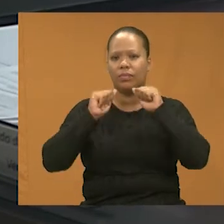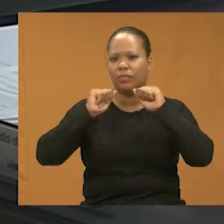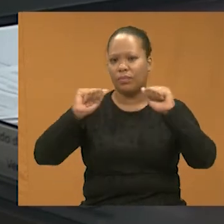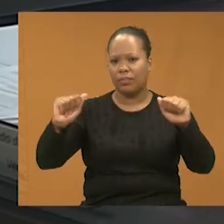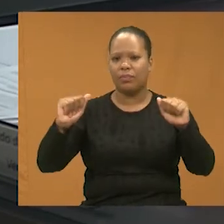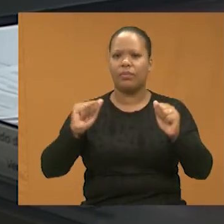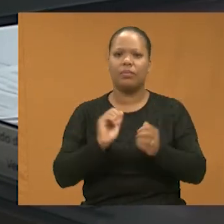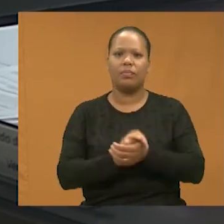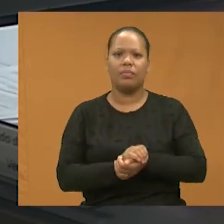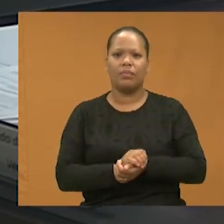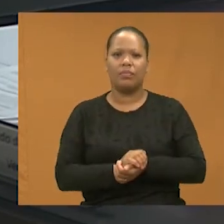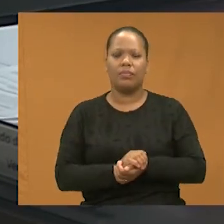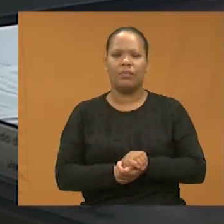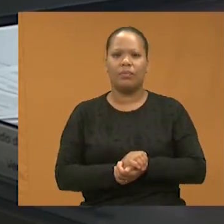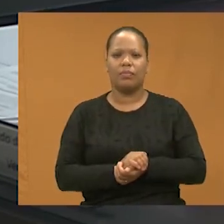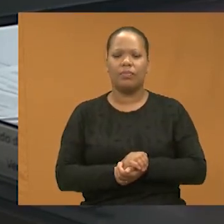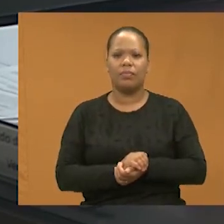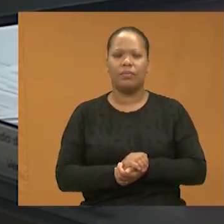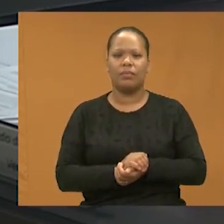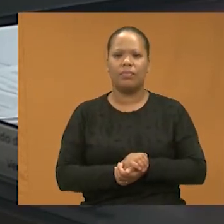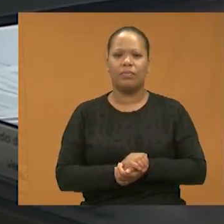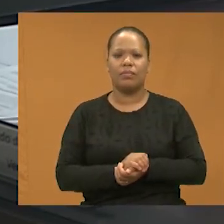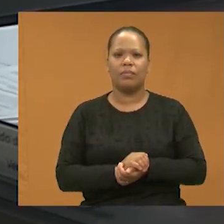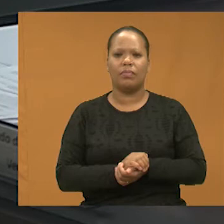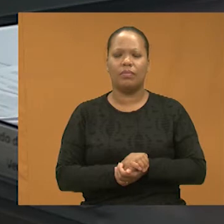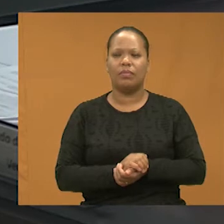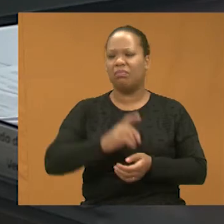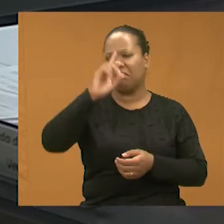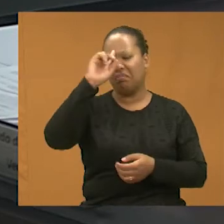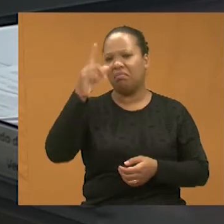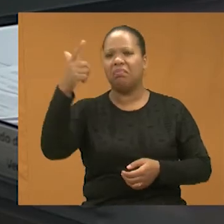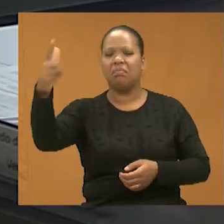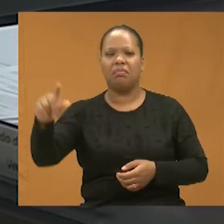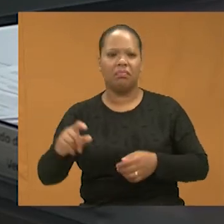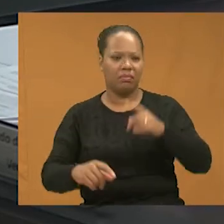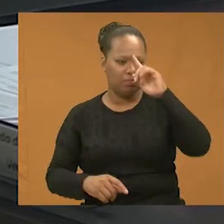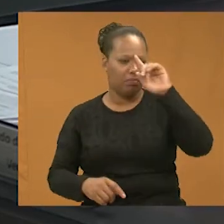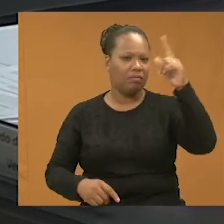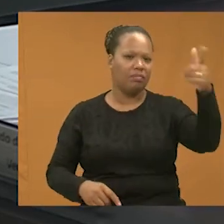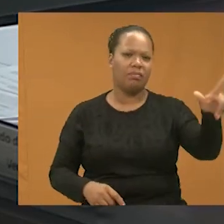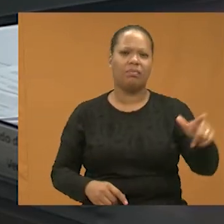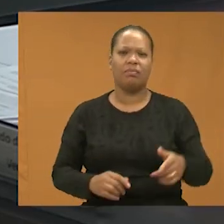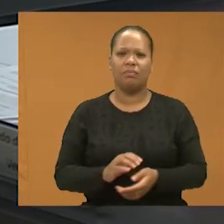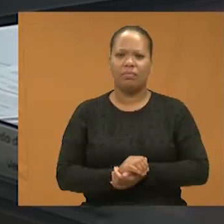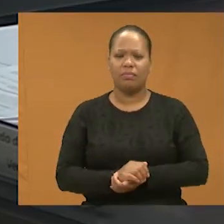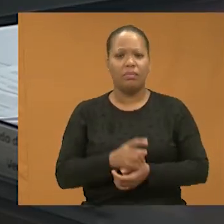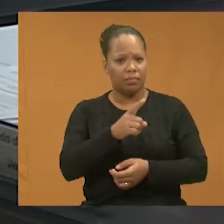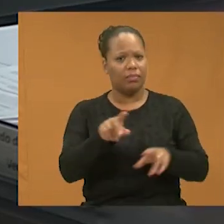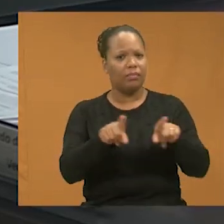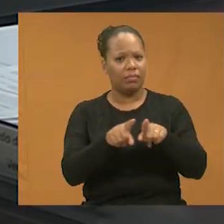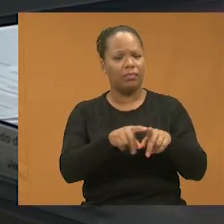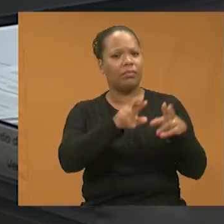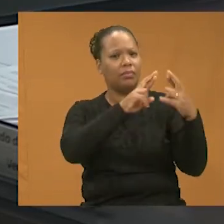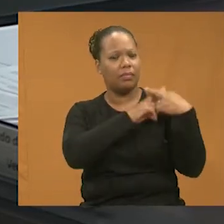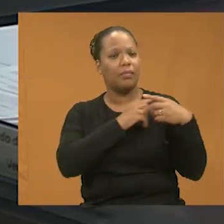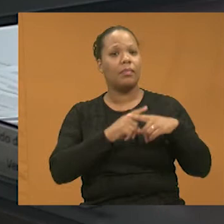enfim. Aí fica essa coisa de jogar para o lado de lá, para a empresa, que também ela é responsável, mas